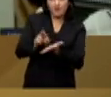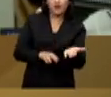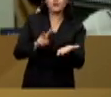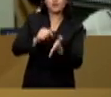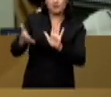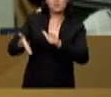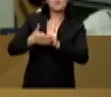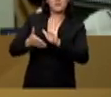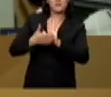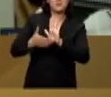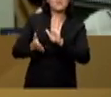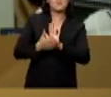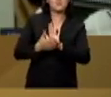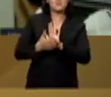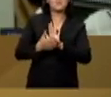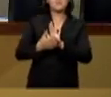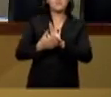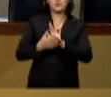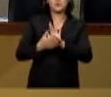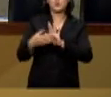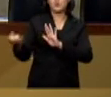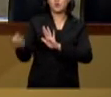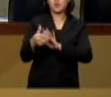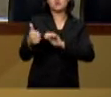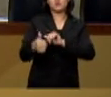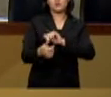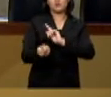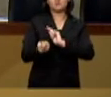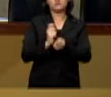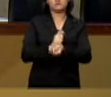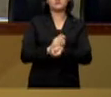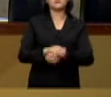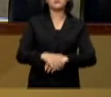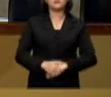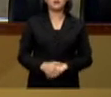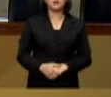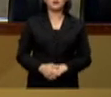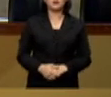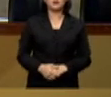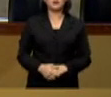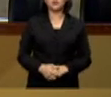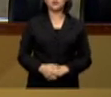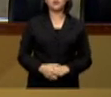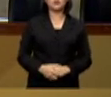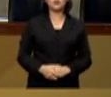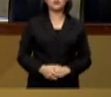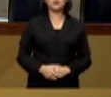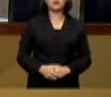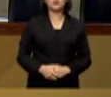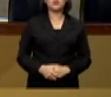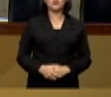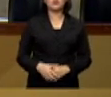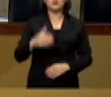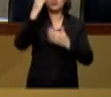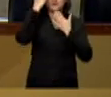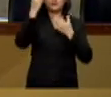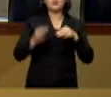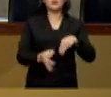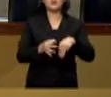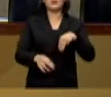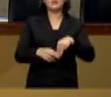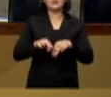uma atualização dessa modulação. Pois não. Então, desculpe, ministro Alexandre. Muito obrigado, ministro Luiz Marques.